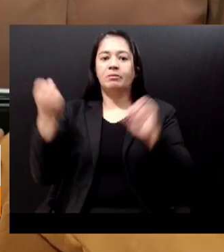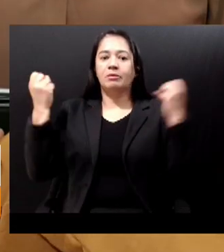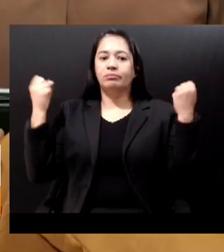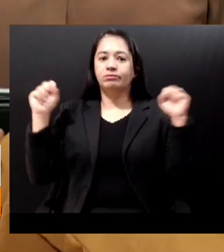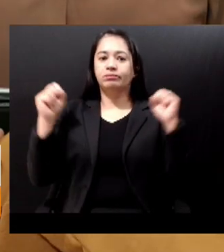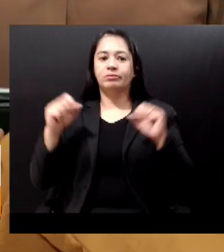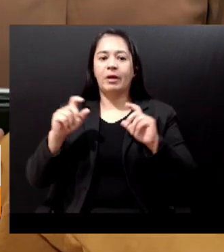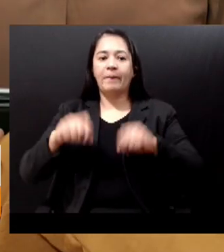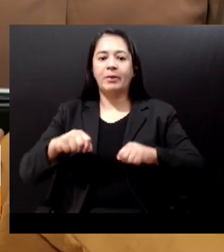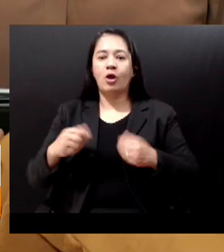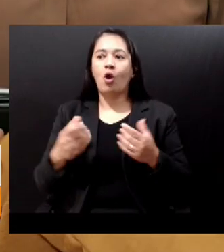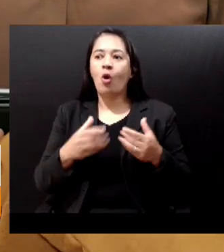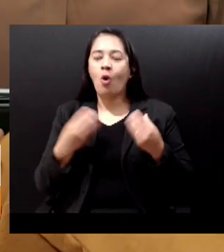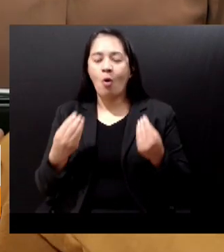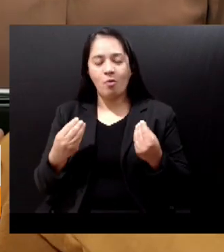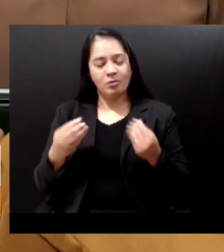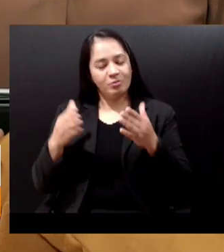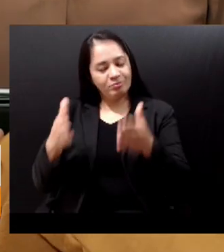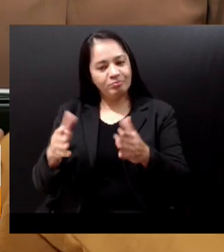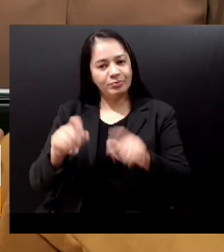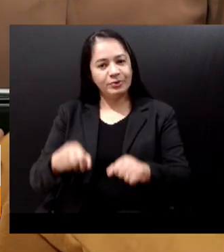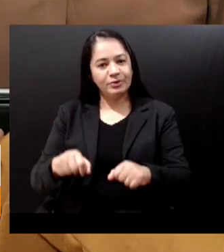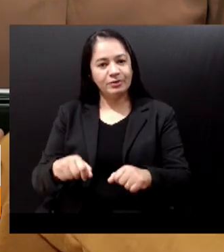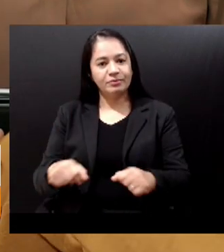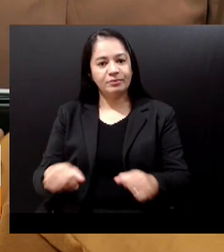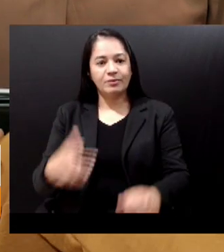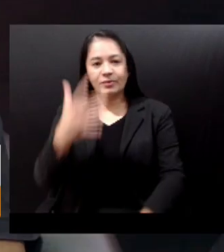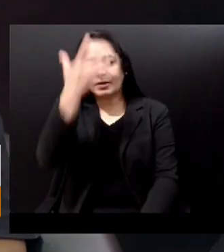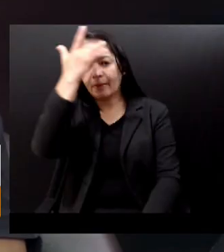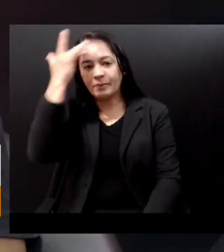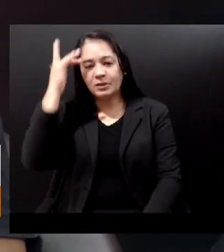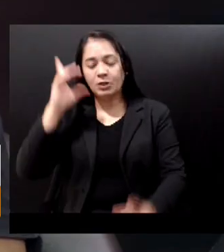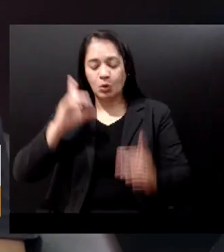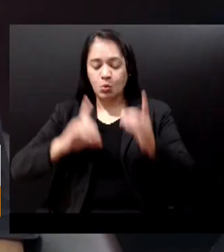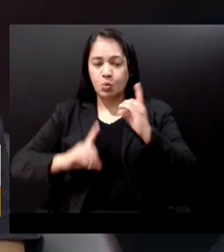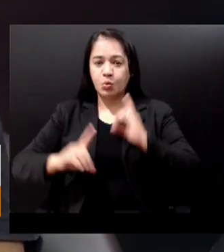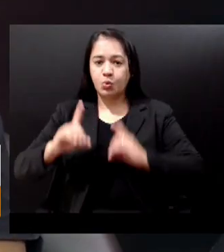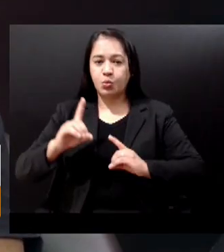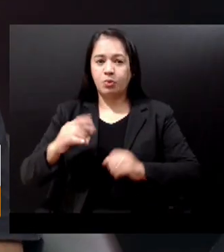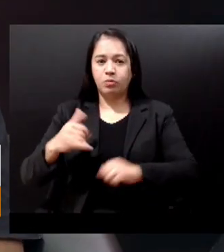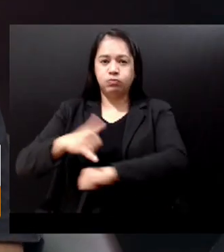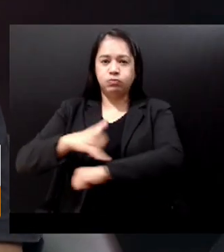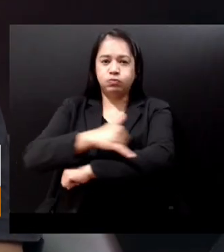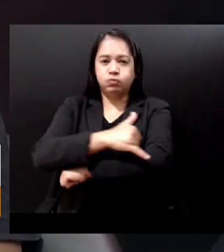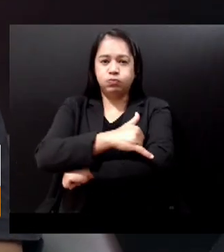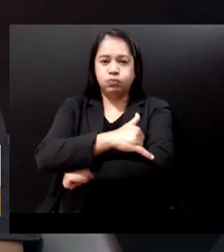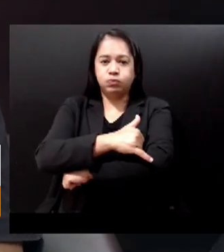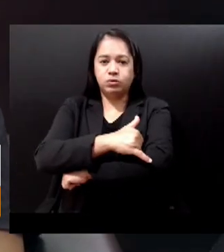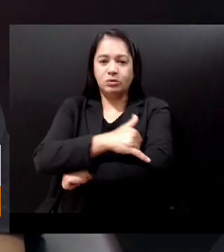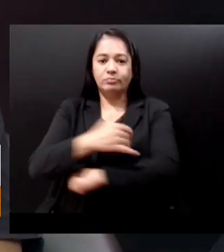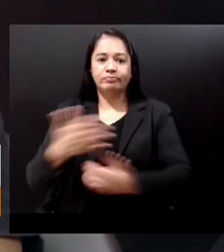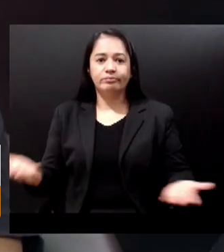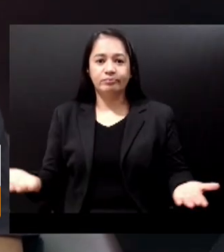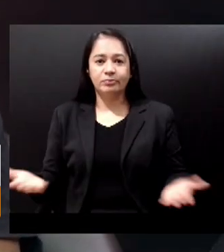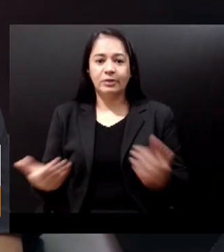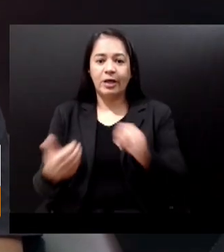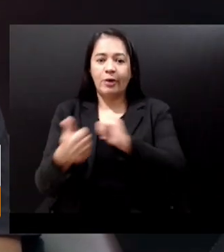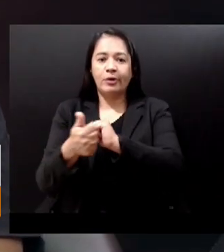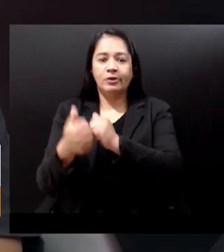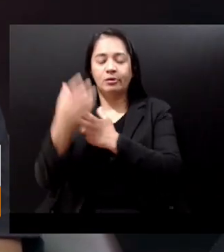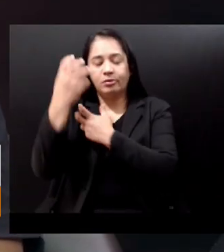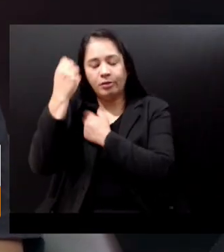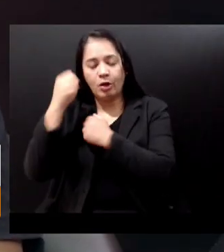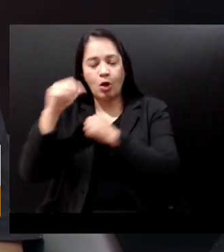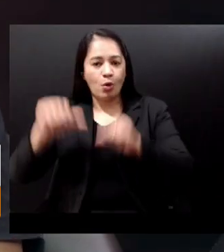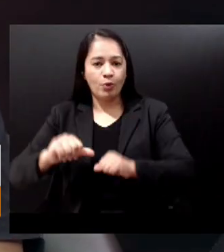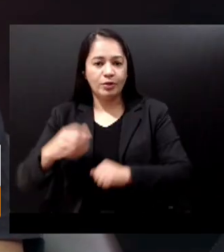pode chegar. Então, pessoas depressivas, acima do peso, com produtividade baixa e má qualidade de sono. Se a gente mexer nessas